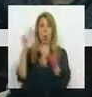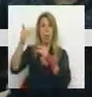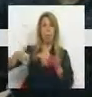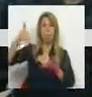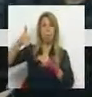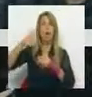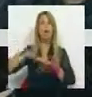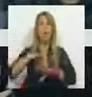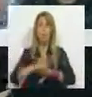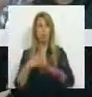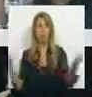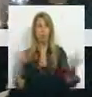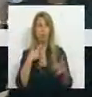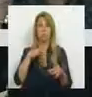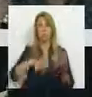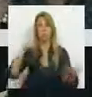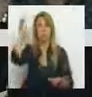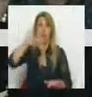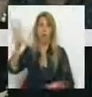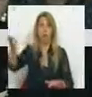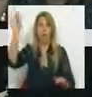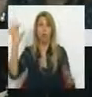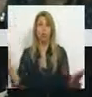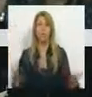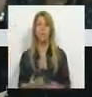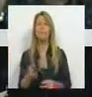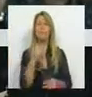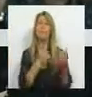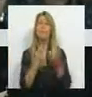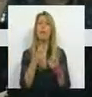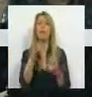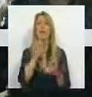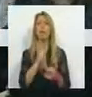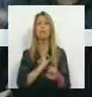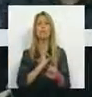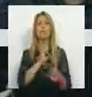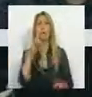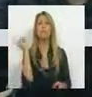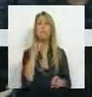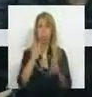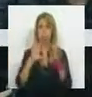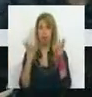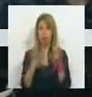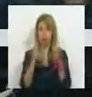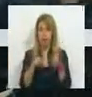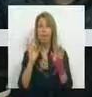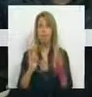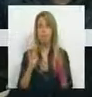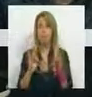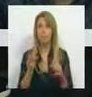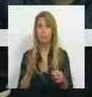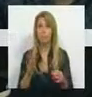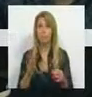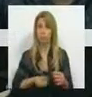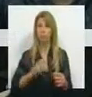designados, neste caso, pela Assembleia da República. E eu perguntava, Sr. Procurador-Geral, se é efetivamente essa a maior